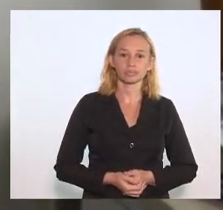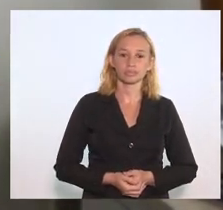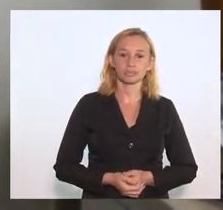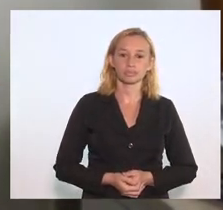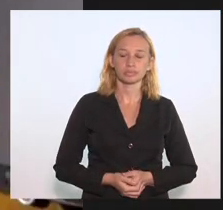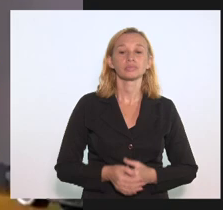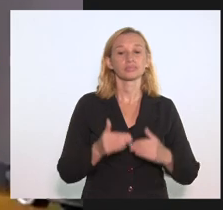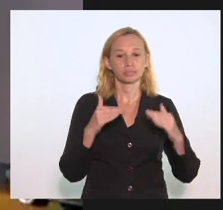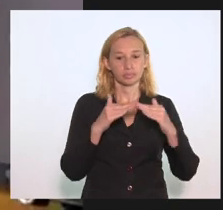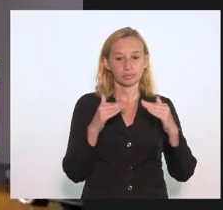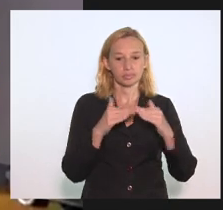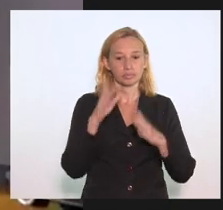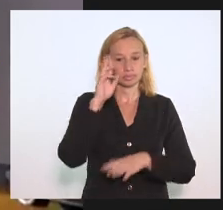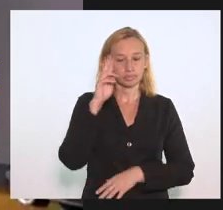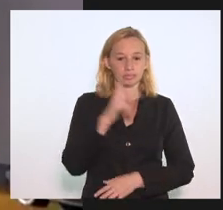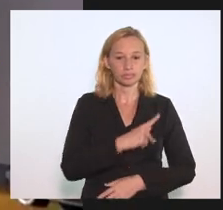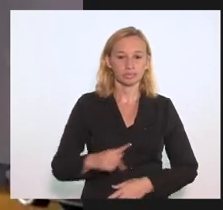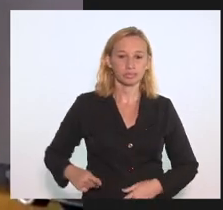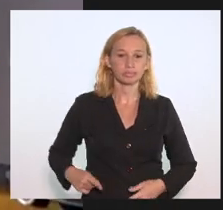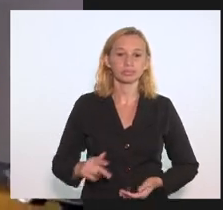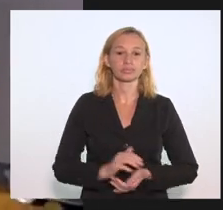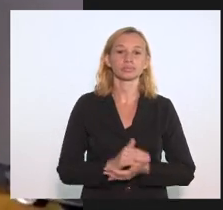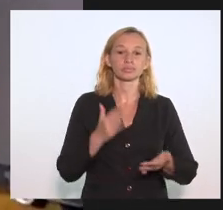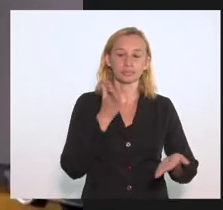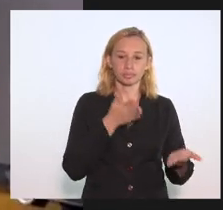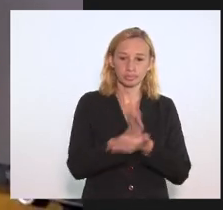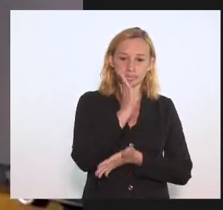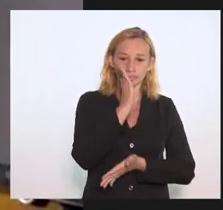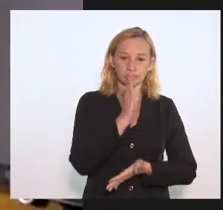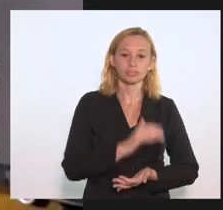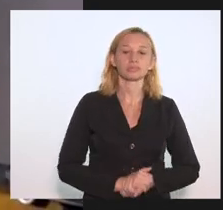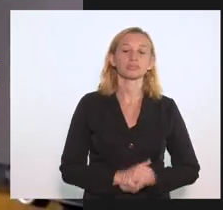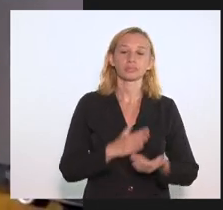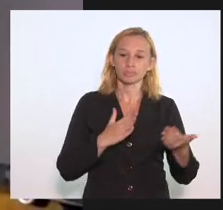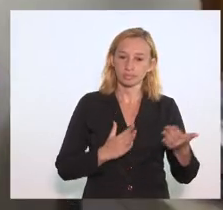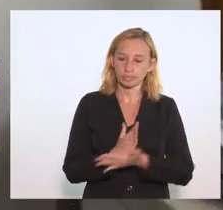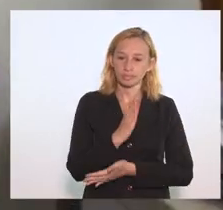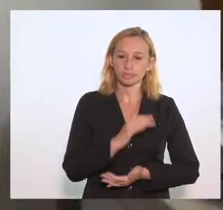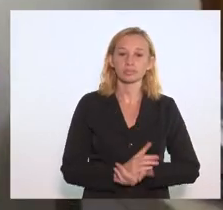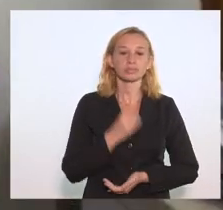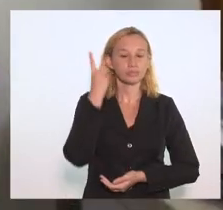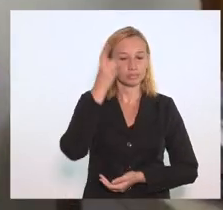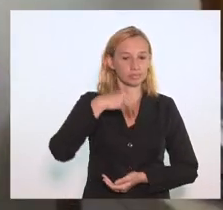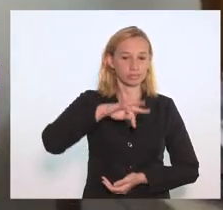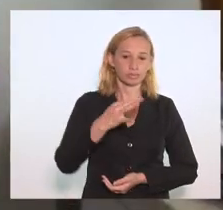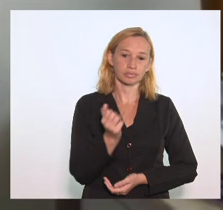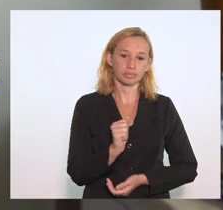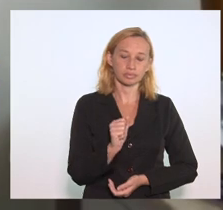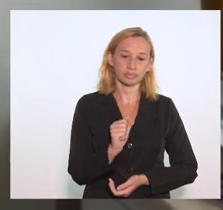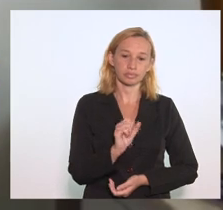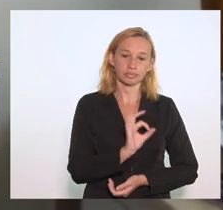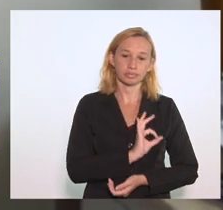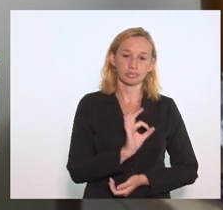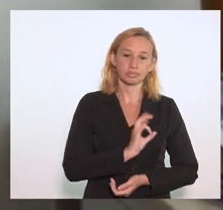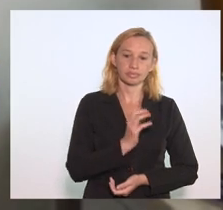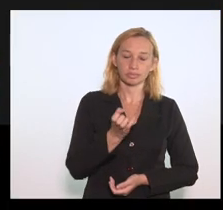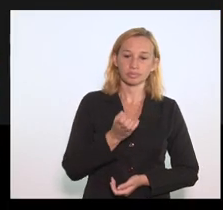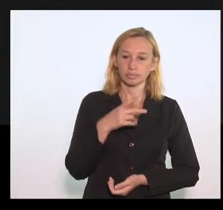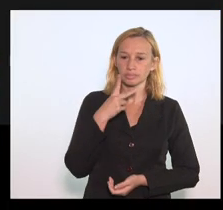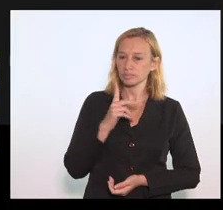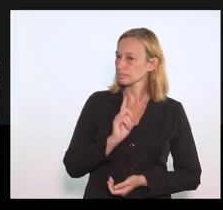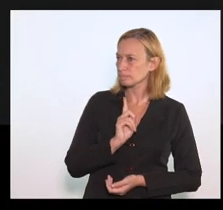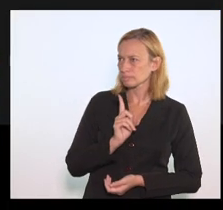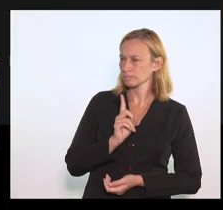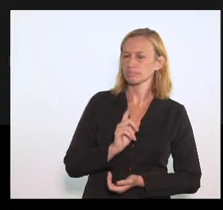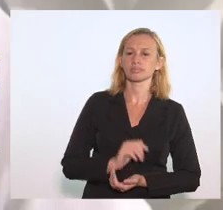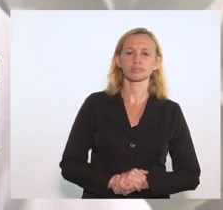De acordo, presidente. Aprovado. De acordo. Deputada Marta Rocha pediu a palavra. Não, como o